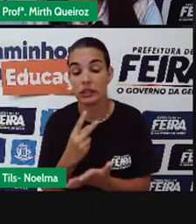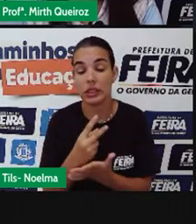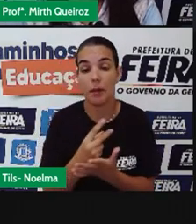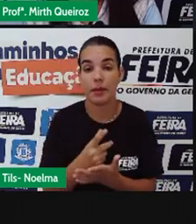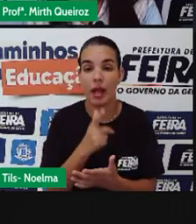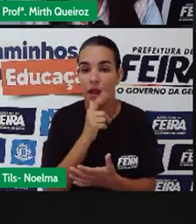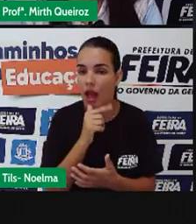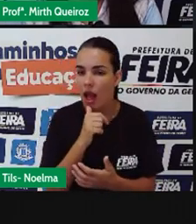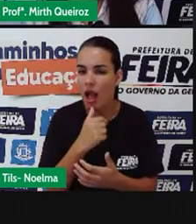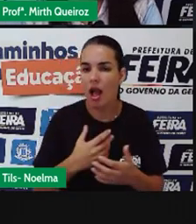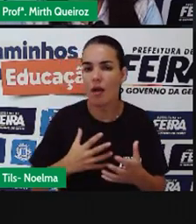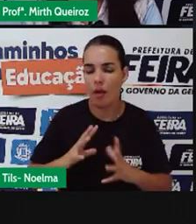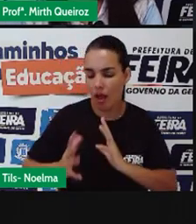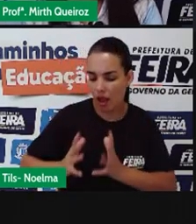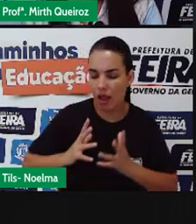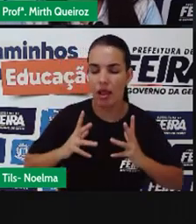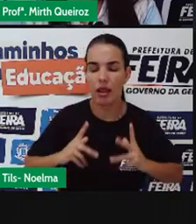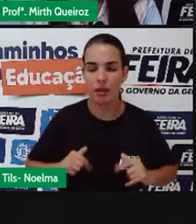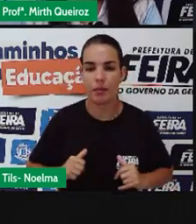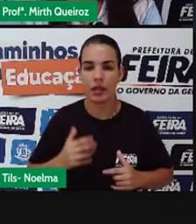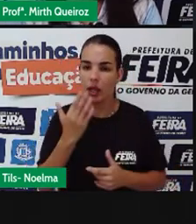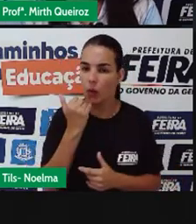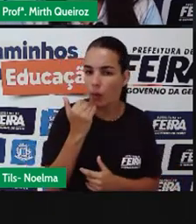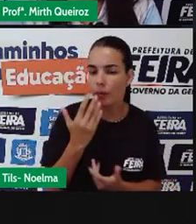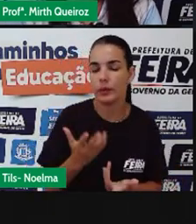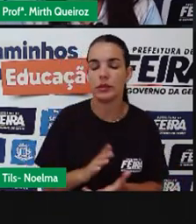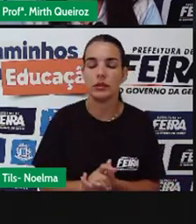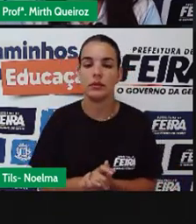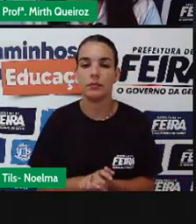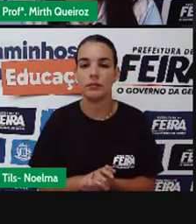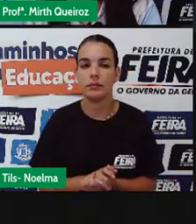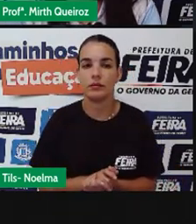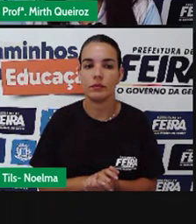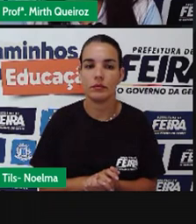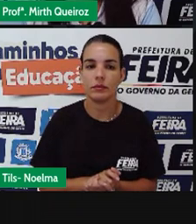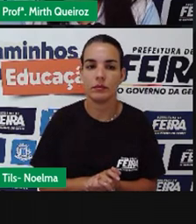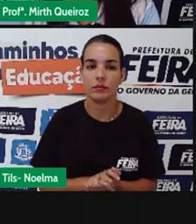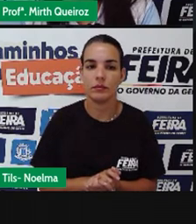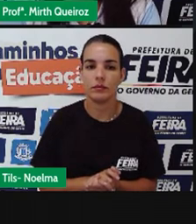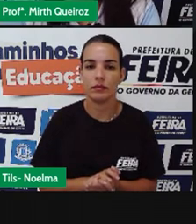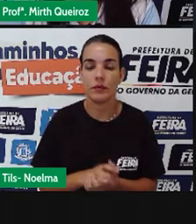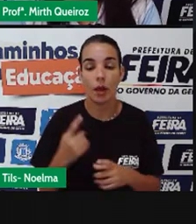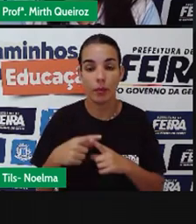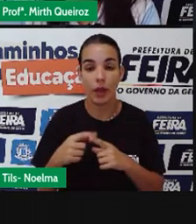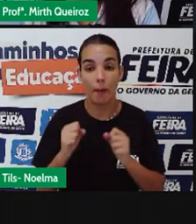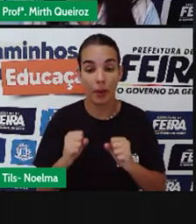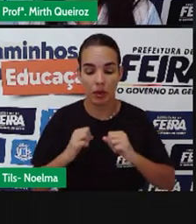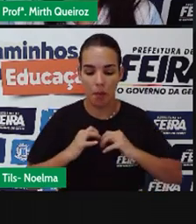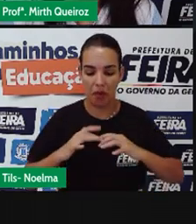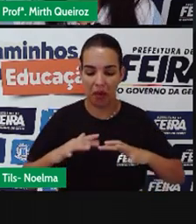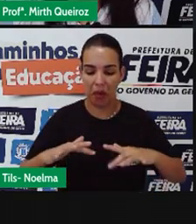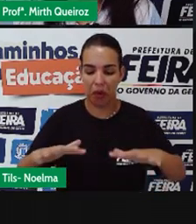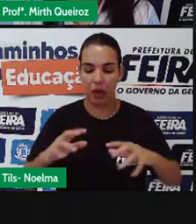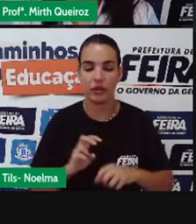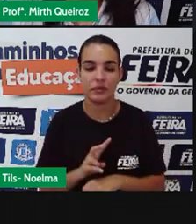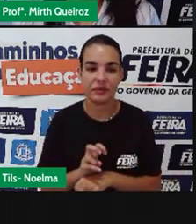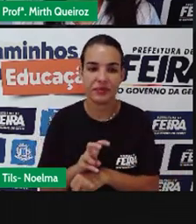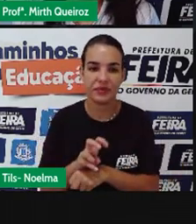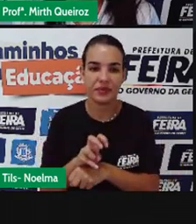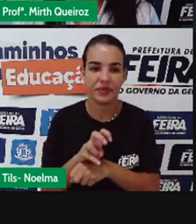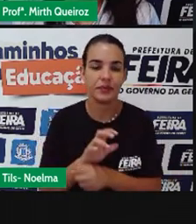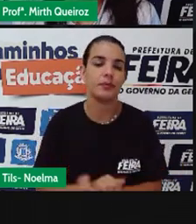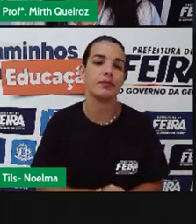já chego aí é com alimento já ajuda né no